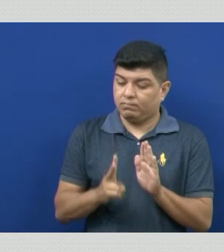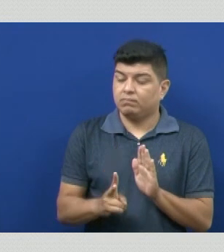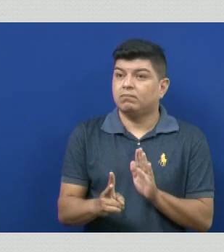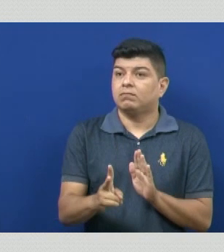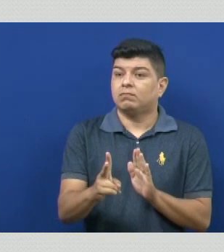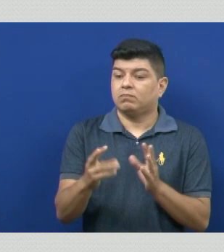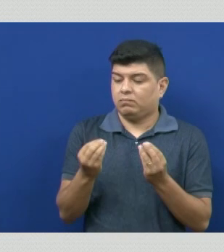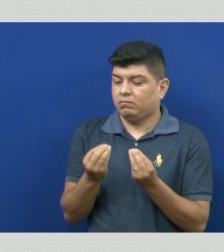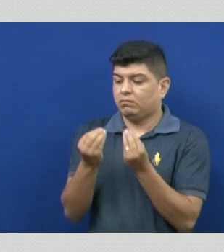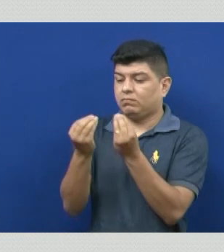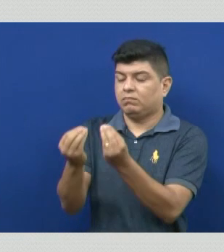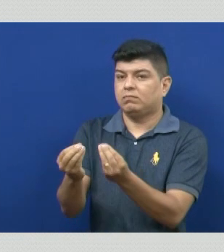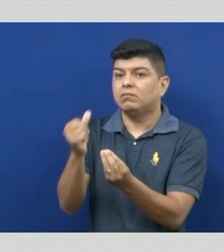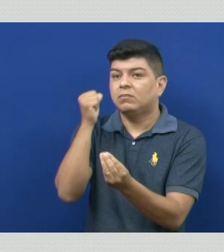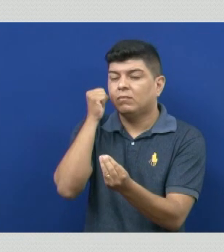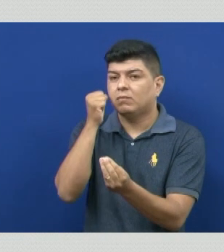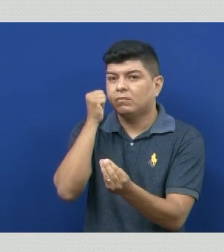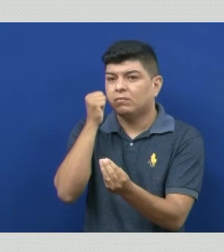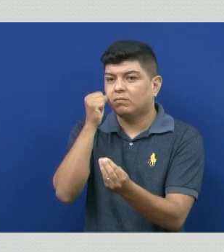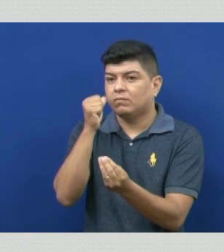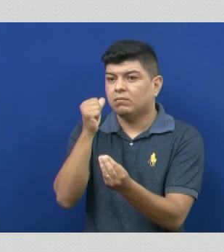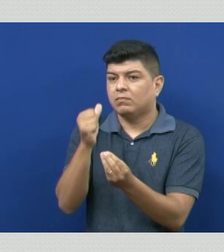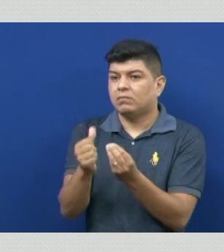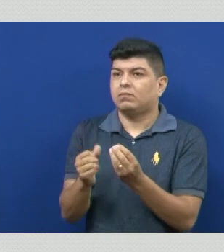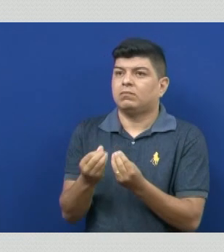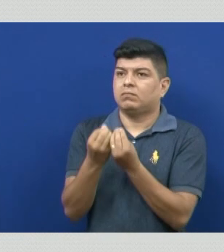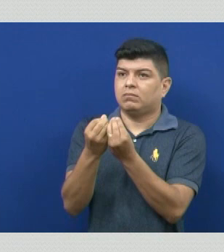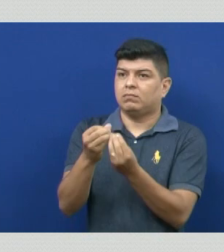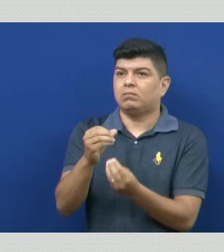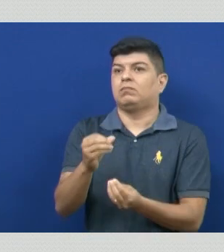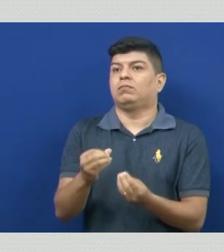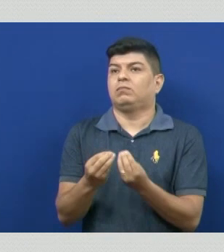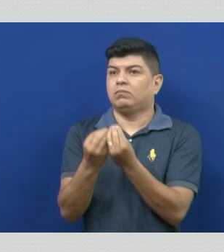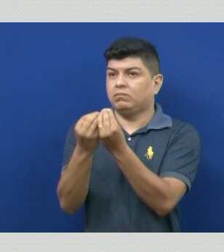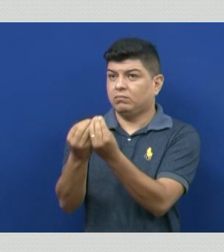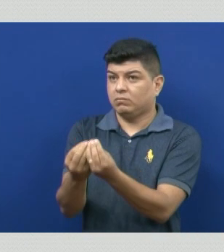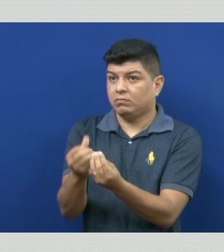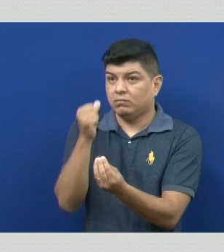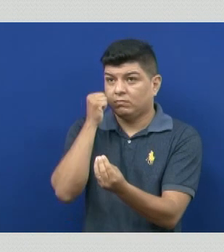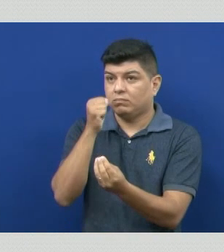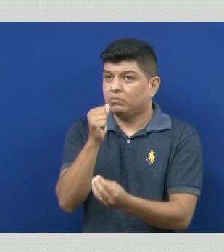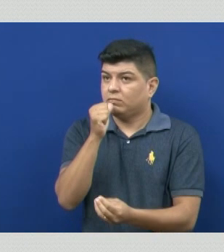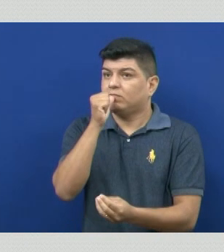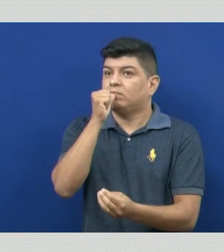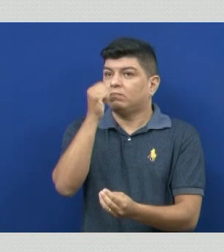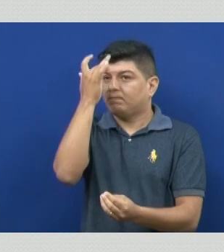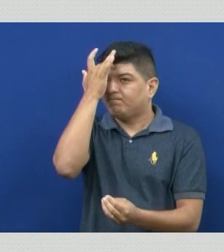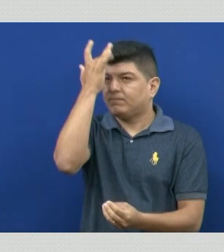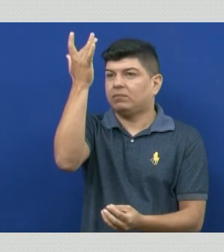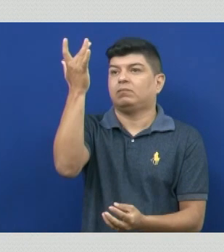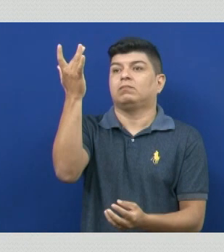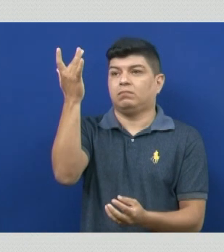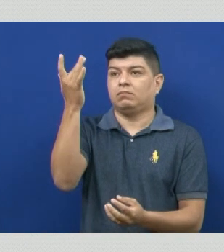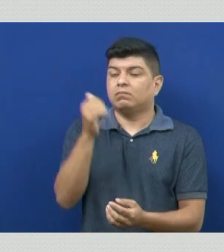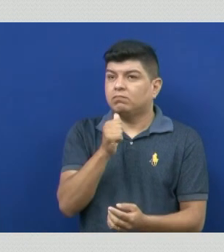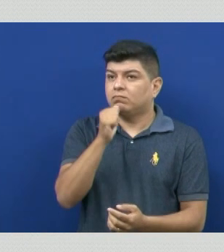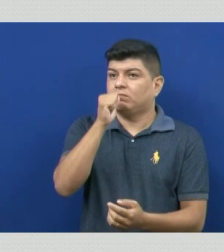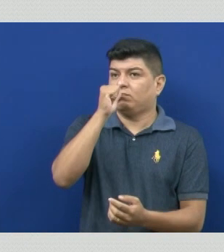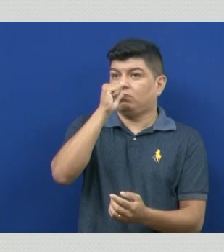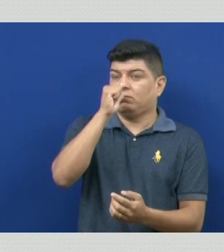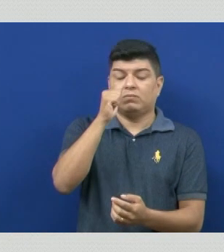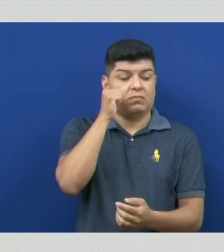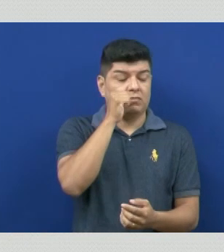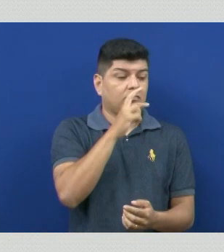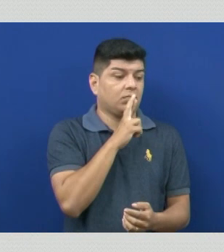seguida ofereceu-a à mulher, segurando sempre a bilha, a fim de que ela pudesse beber mais facilmente. Tendo bebido, a mulher